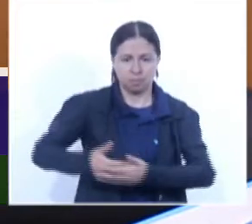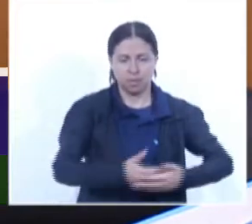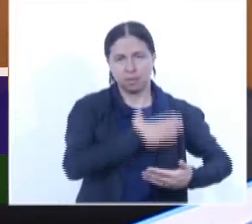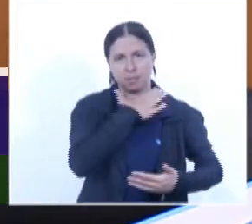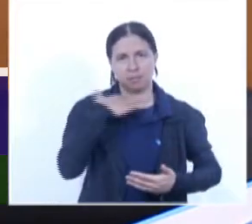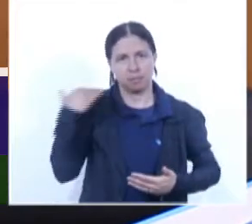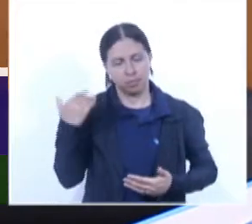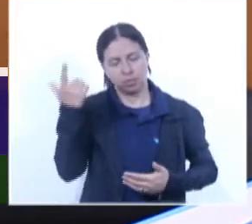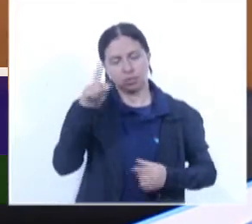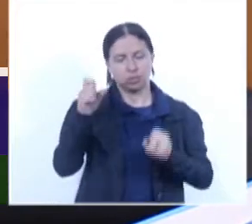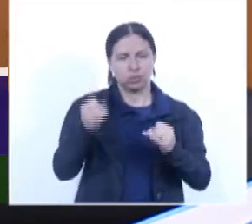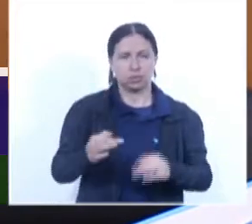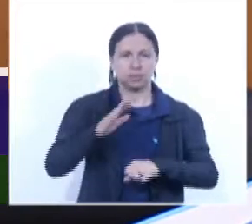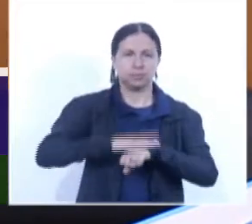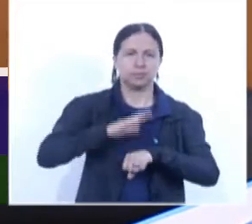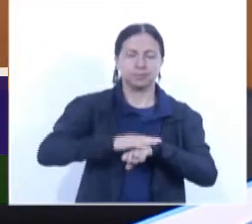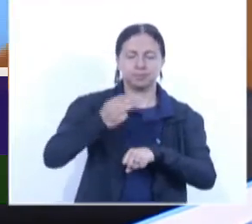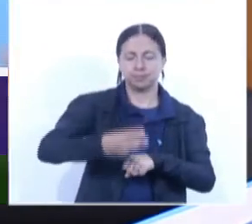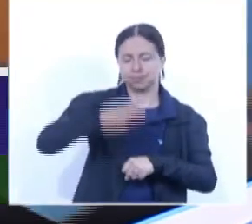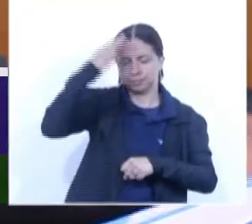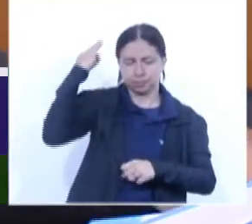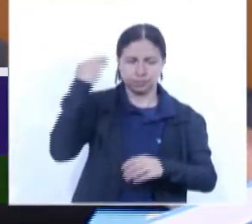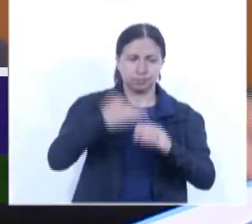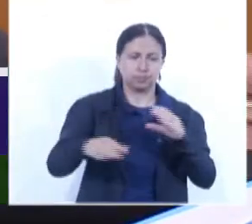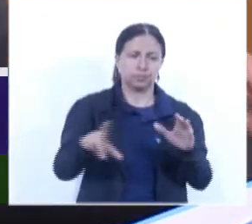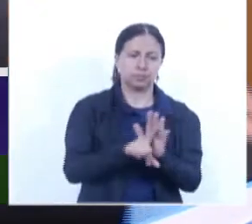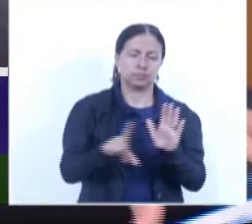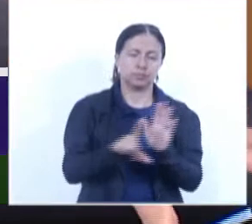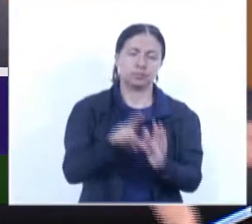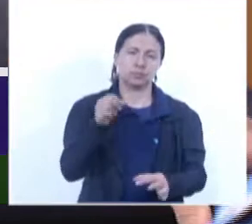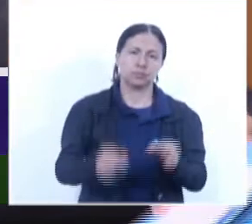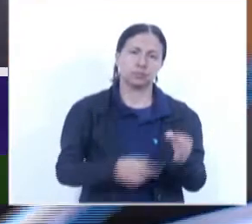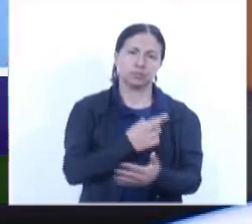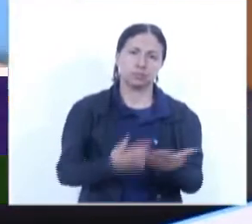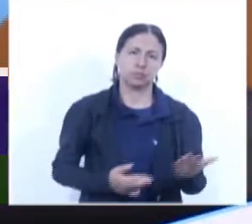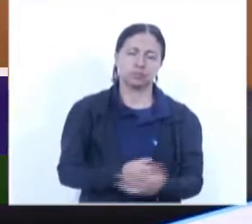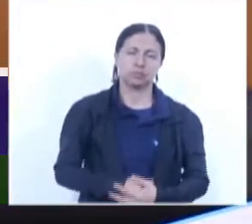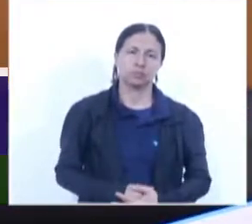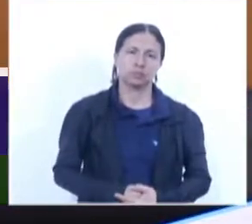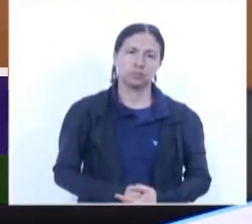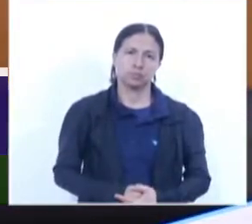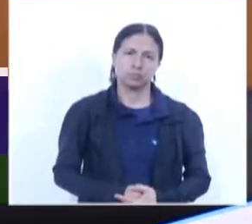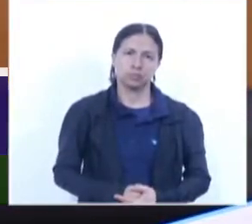Valquíria Amaral justiça em redação